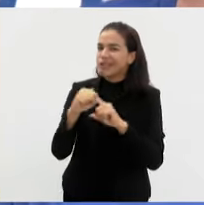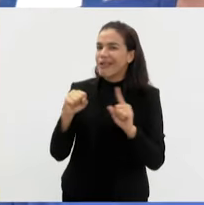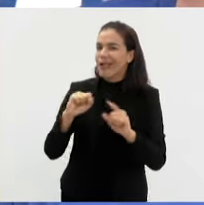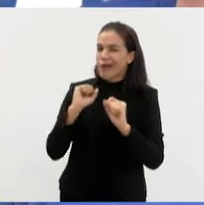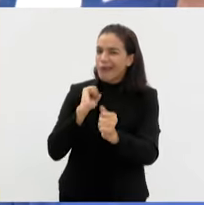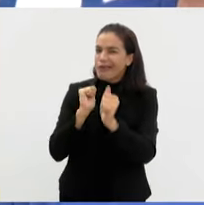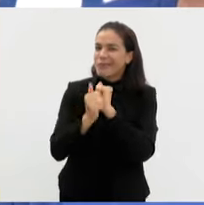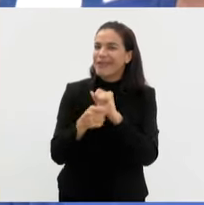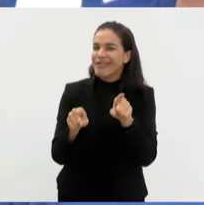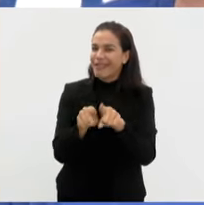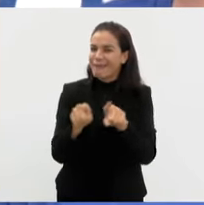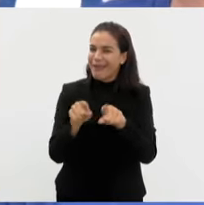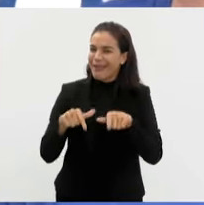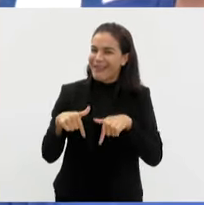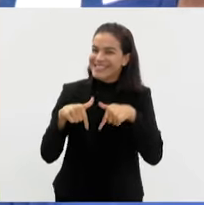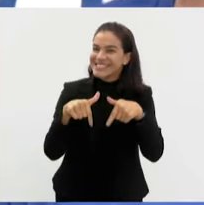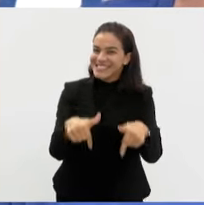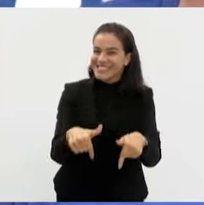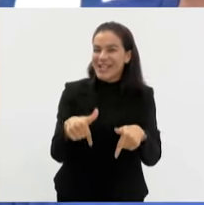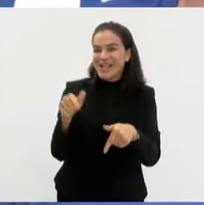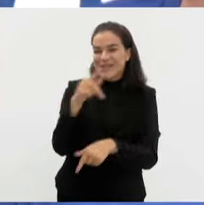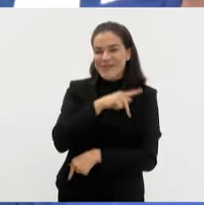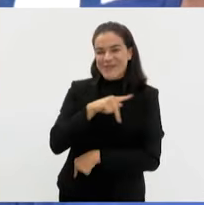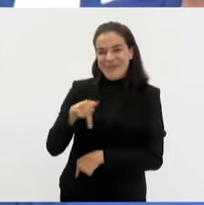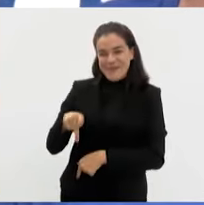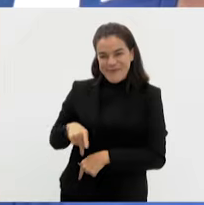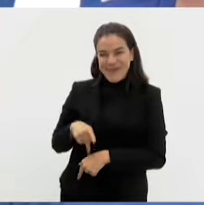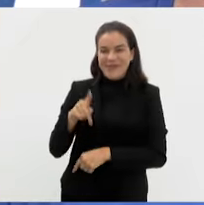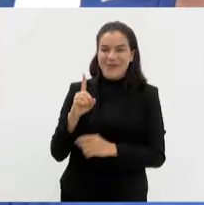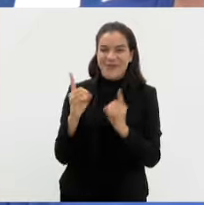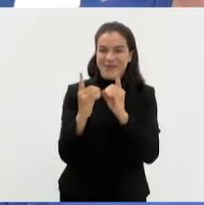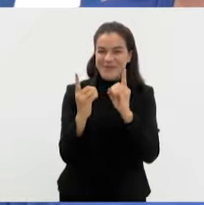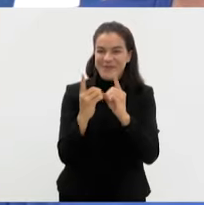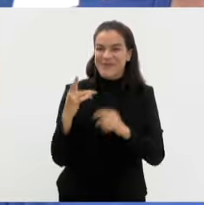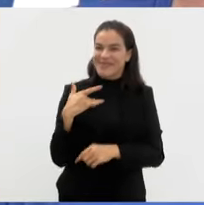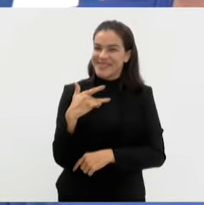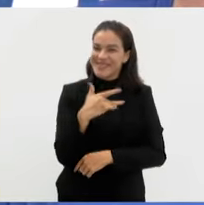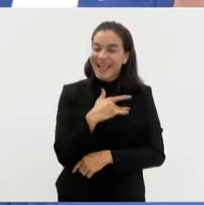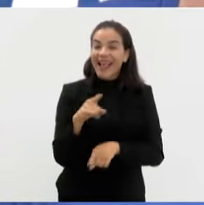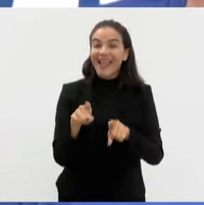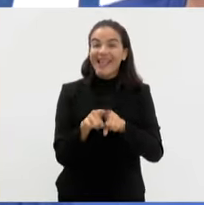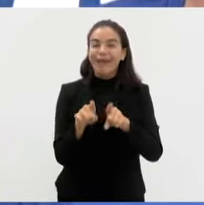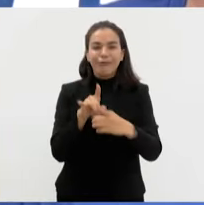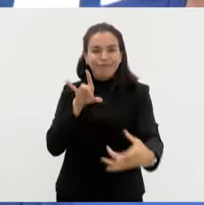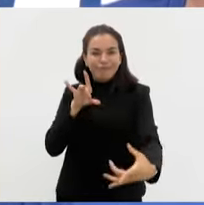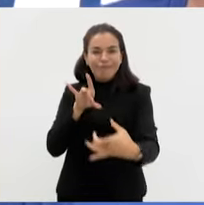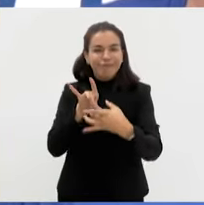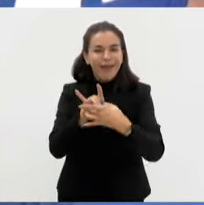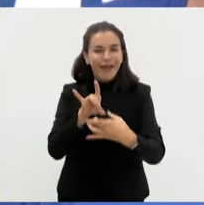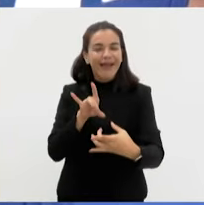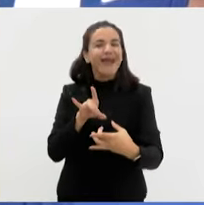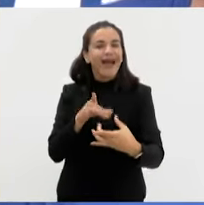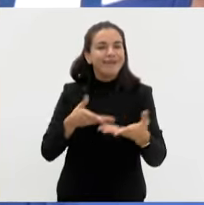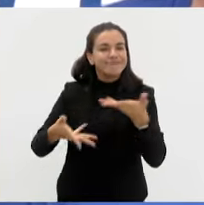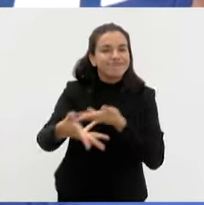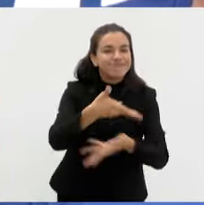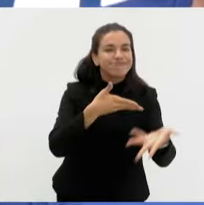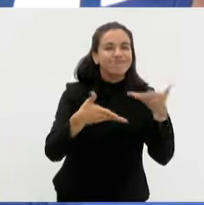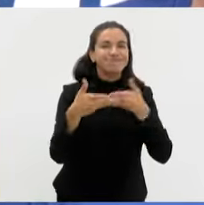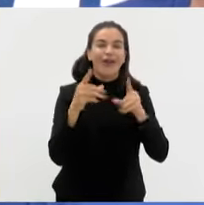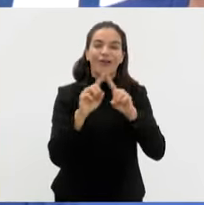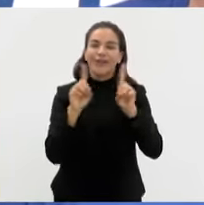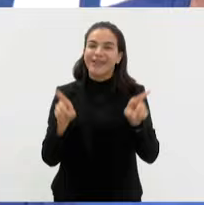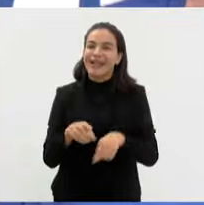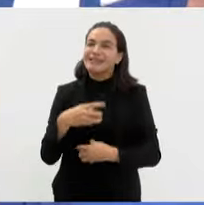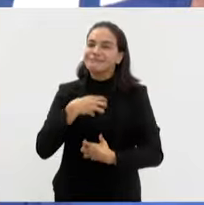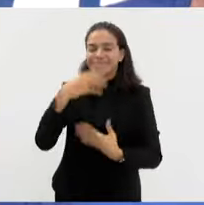desportiva, e essa iniciativa do nosso presidente, do Departamento de Saúde, em poder integrar os servidores, muito bacana. A gente está